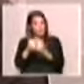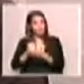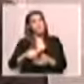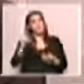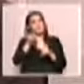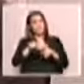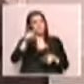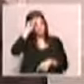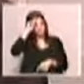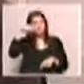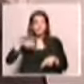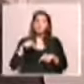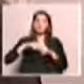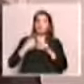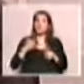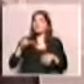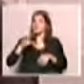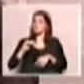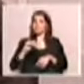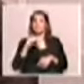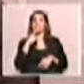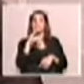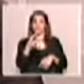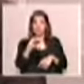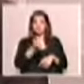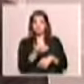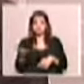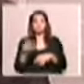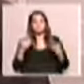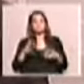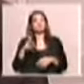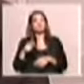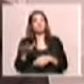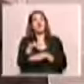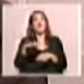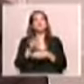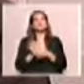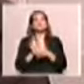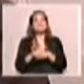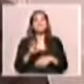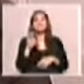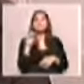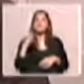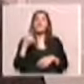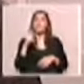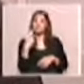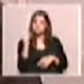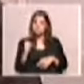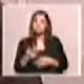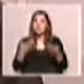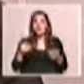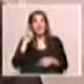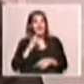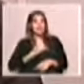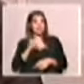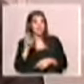homenageadas, este ano temos mais 10, portanto vai ocorrer amanhã no Teatro São Luís em Lisboa. De facto, a nossa Dora está à espera da vossa participação e dos